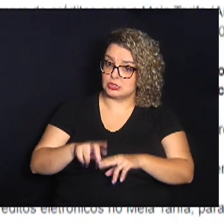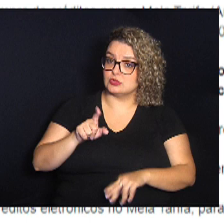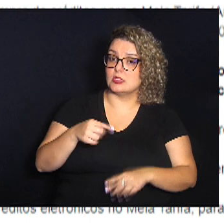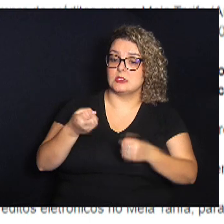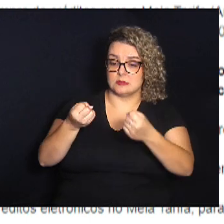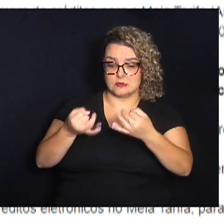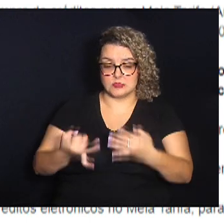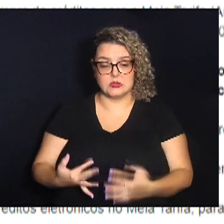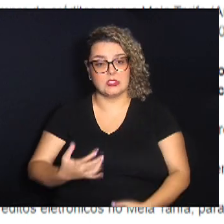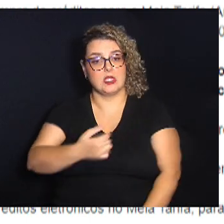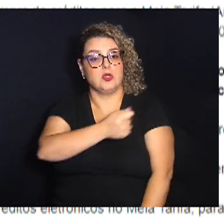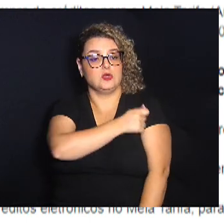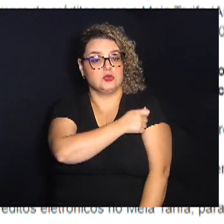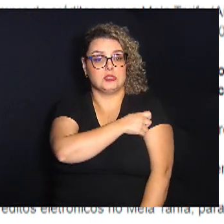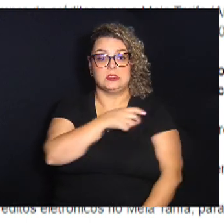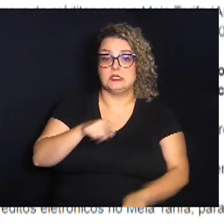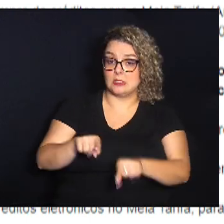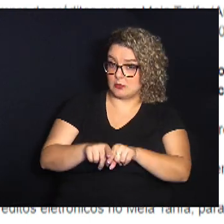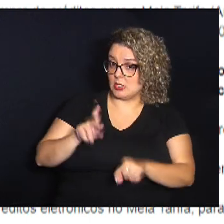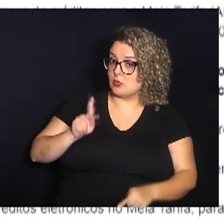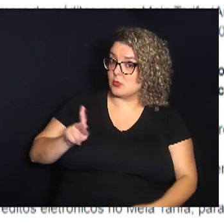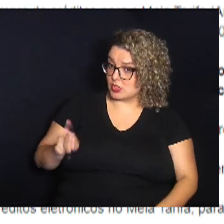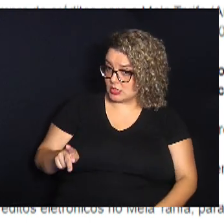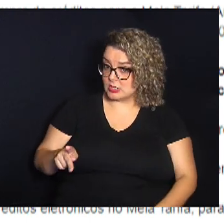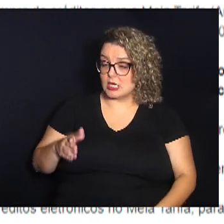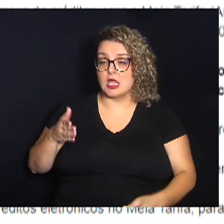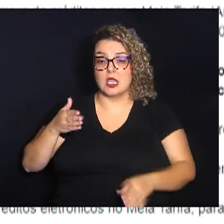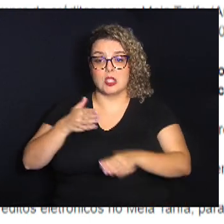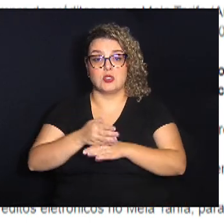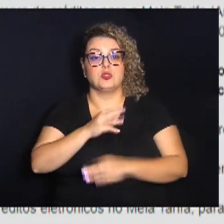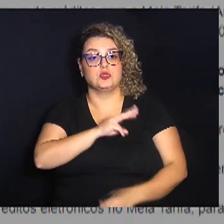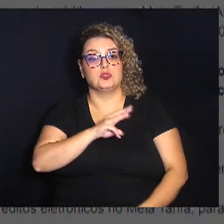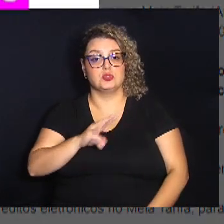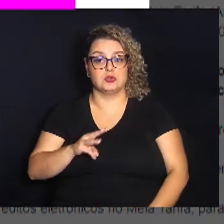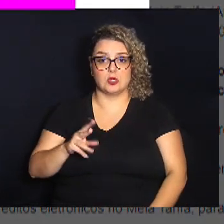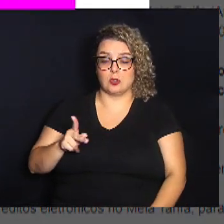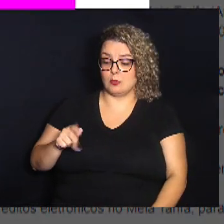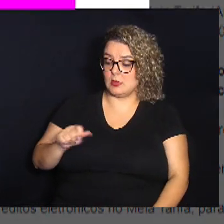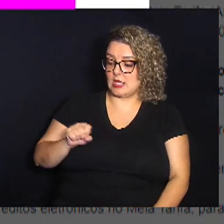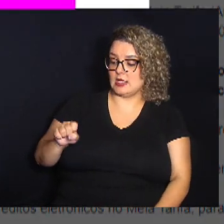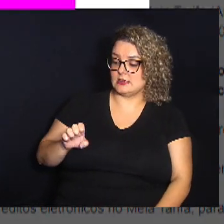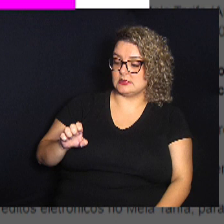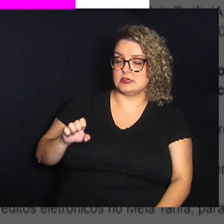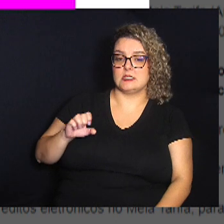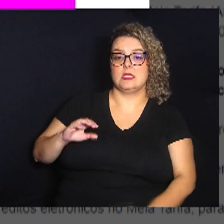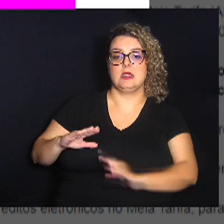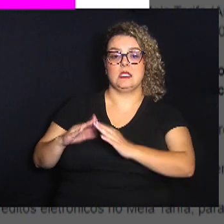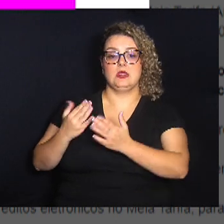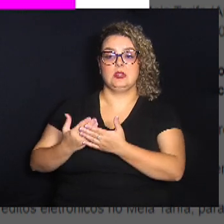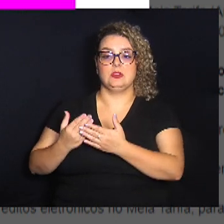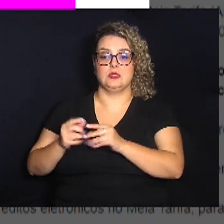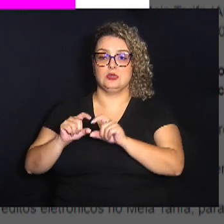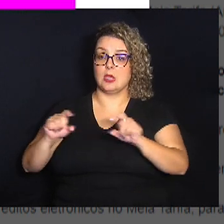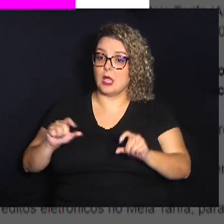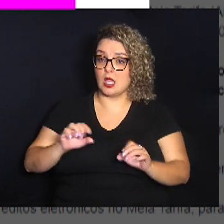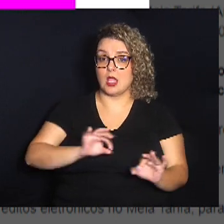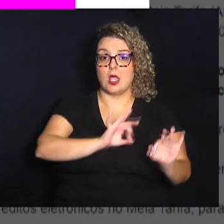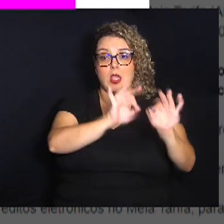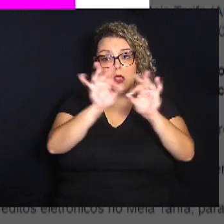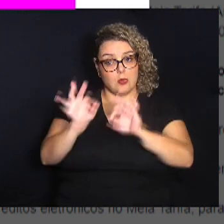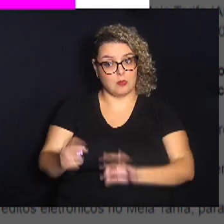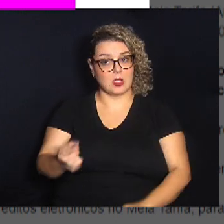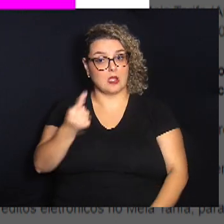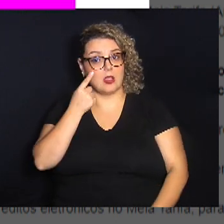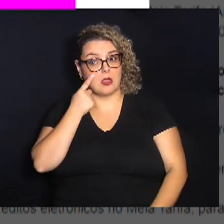orientado aos estudantes e professores que acessem a página do passe escolar, na opção Acompanhe, para verificar